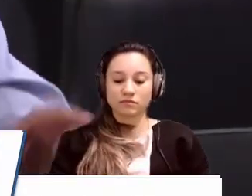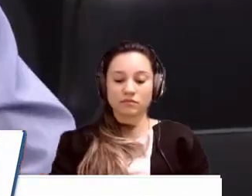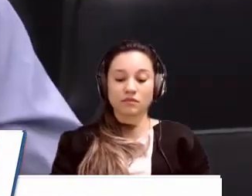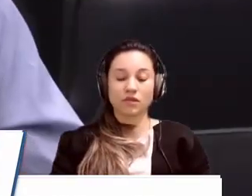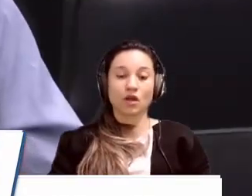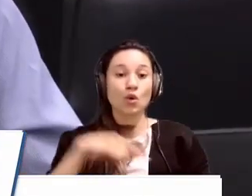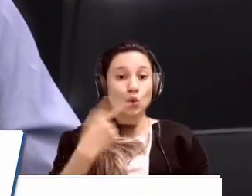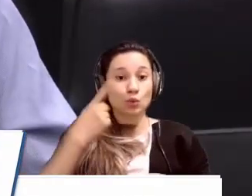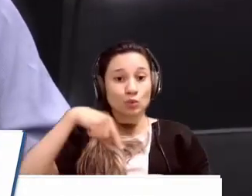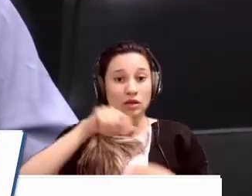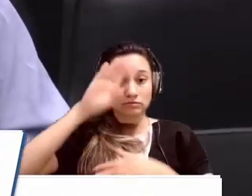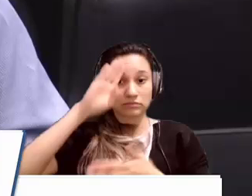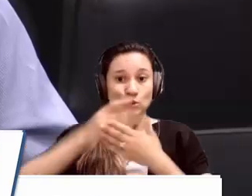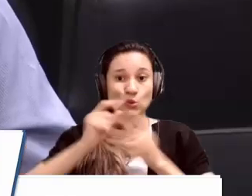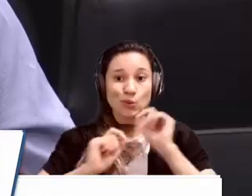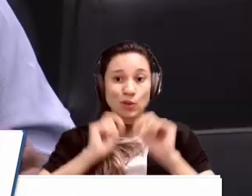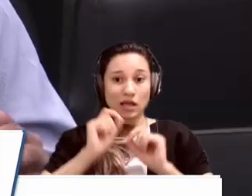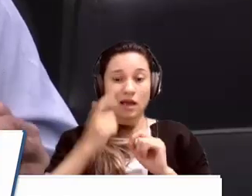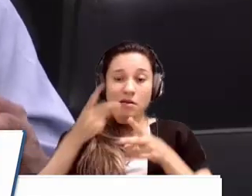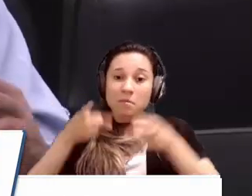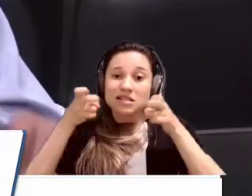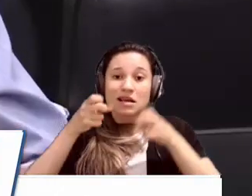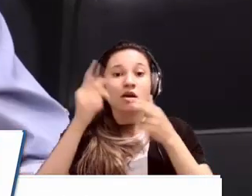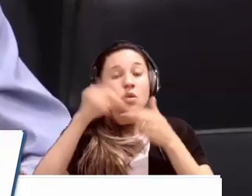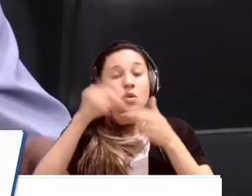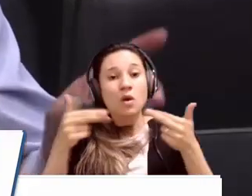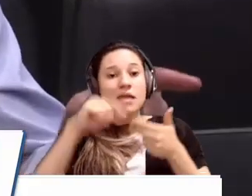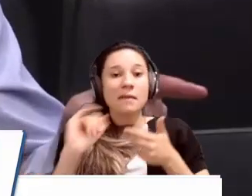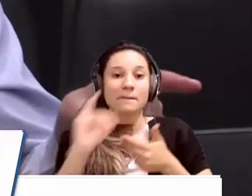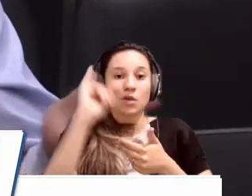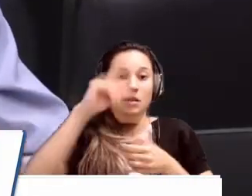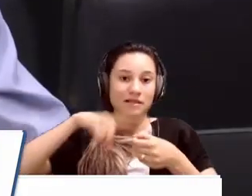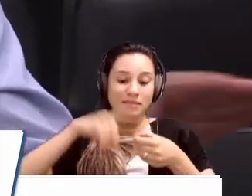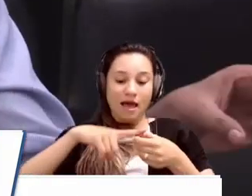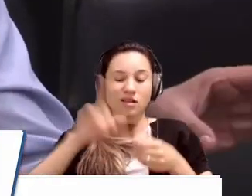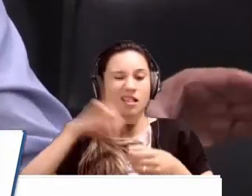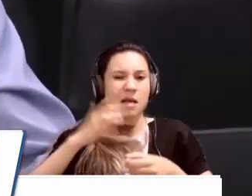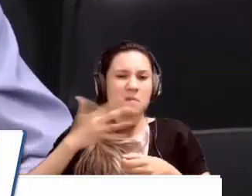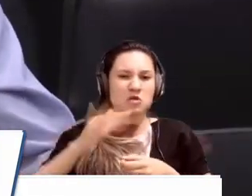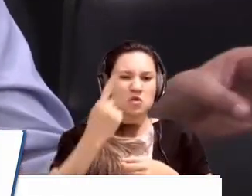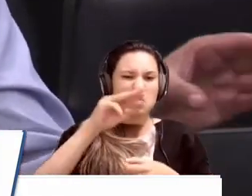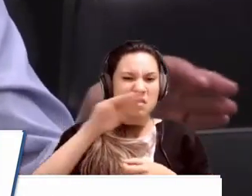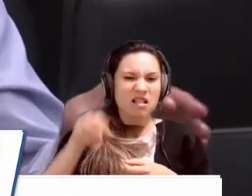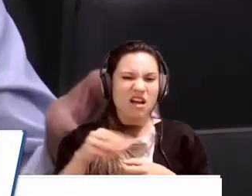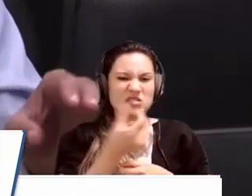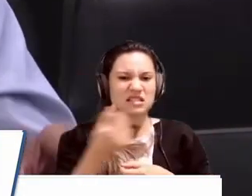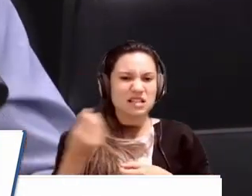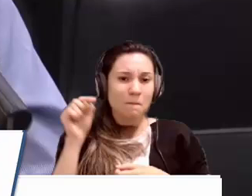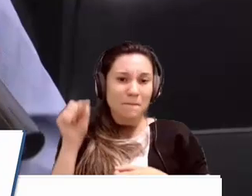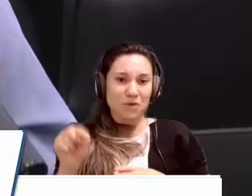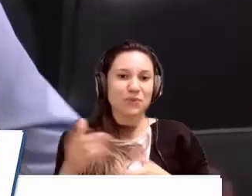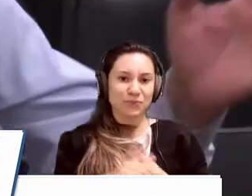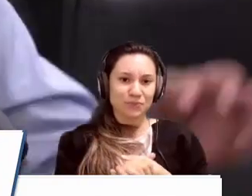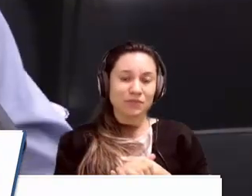é coisa que é importante para a cidade. A rua lá, ela ficou no 1.600.000. Só que ela está ficando a coisa mais linda do